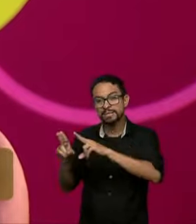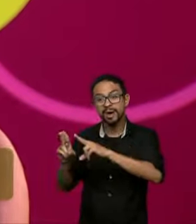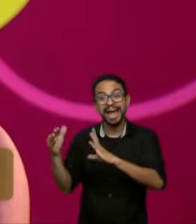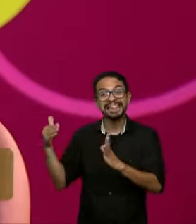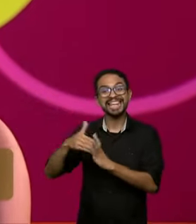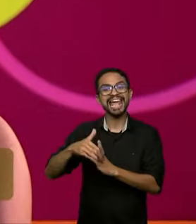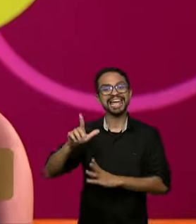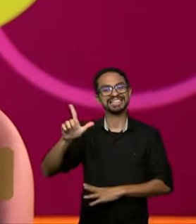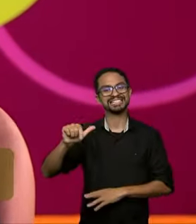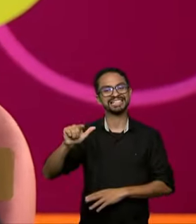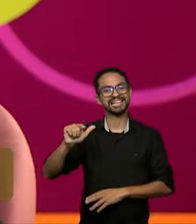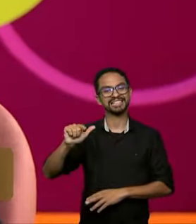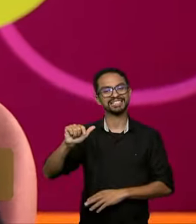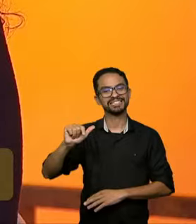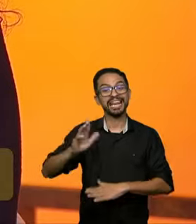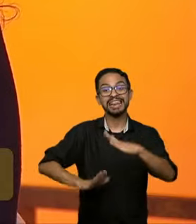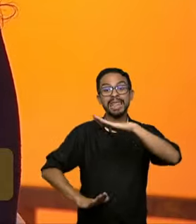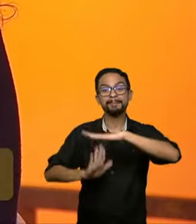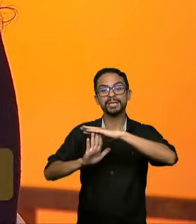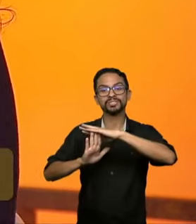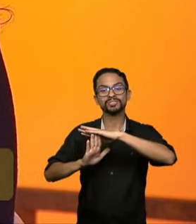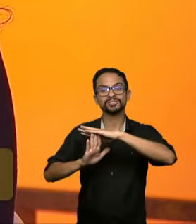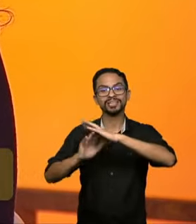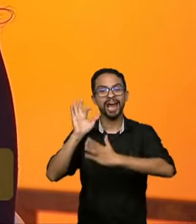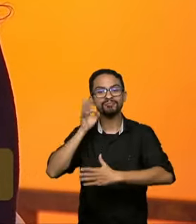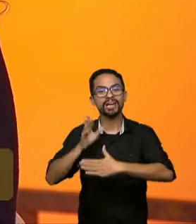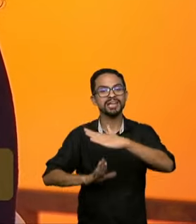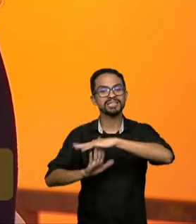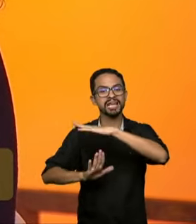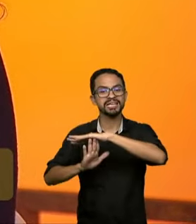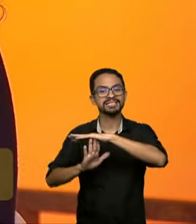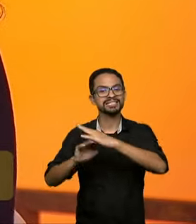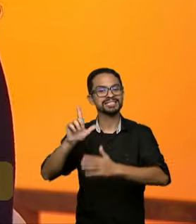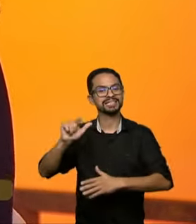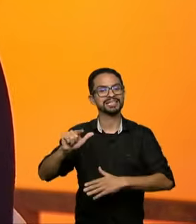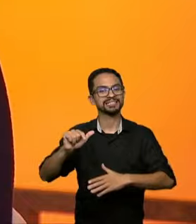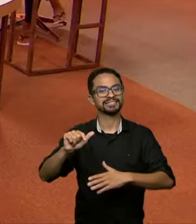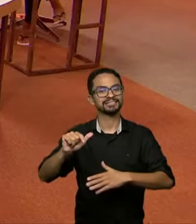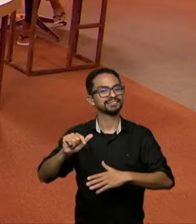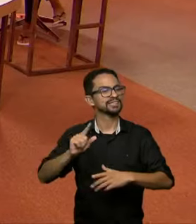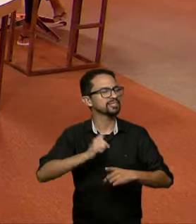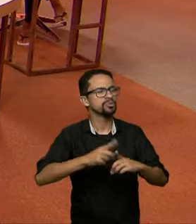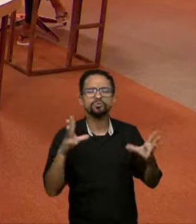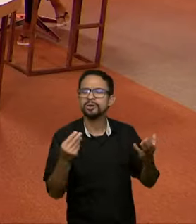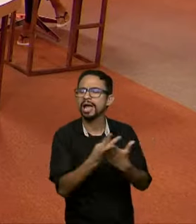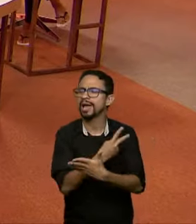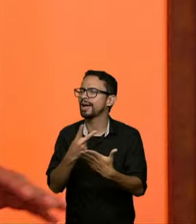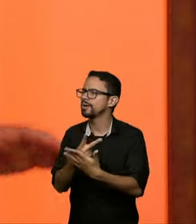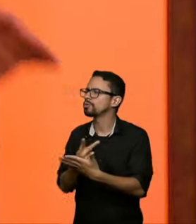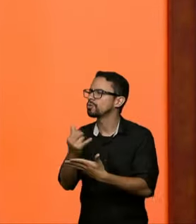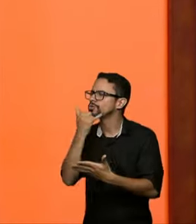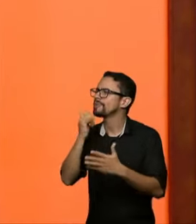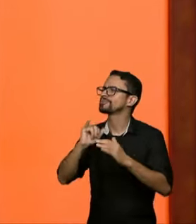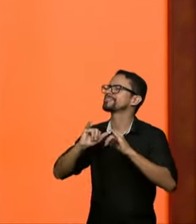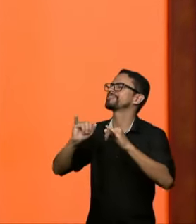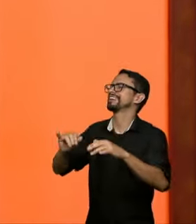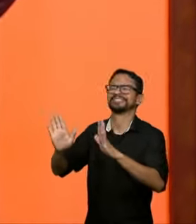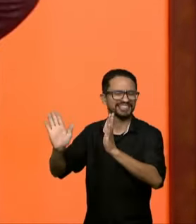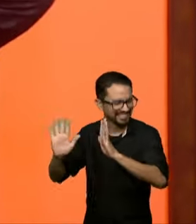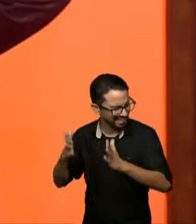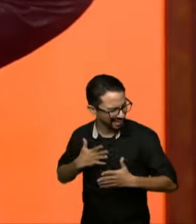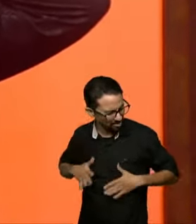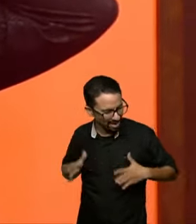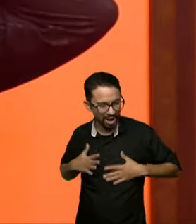tudo errado, café, né, Dudu? Seis... Eu e Dudu, a gente se fala no olhar, né? Olha só, minha comadre, eu vou lhe dizer uma coisa, entendeu? Tipo